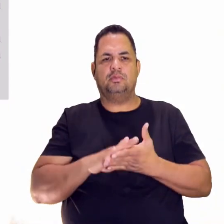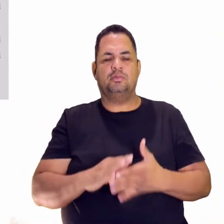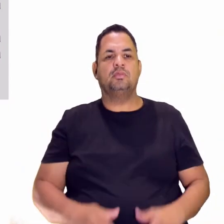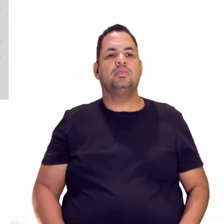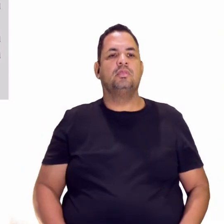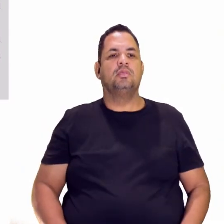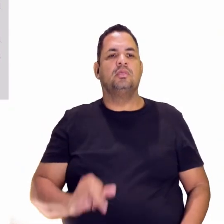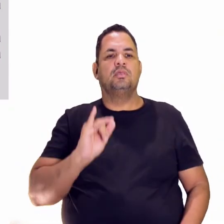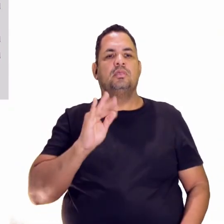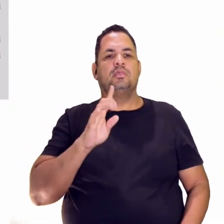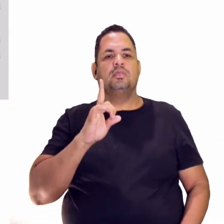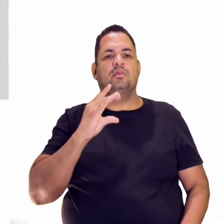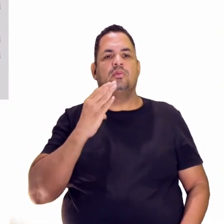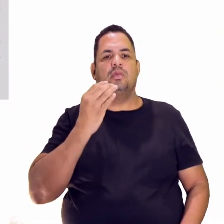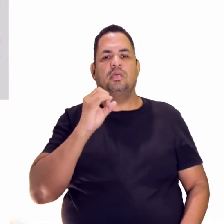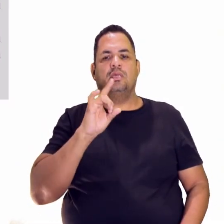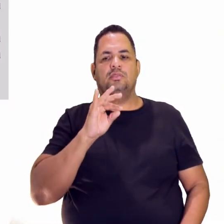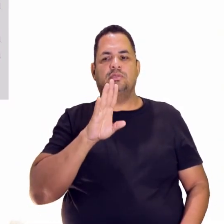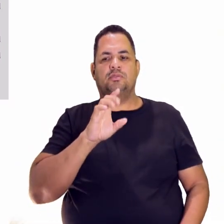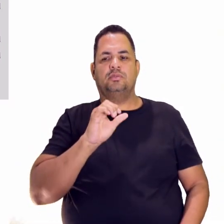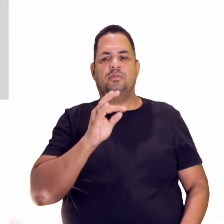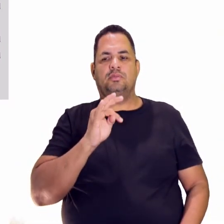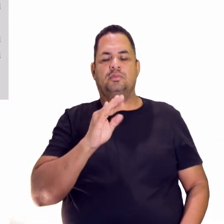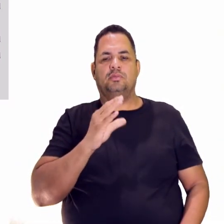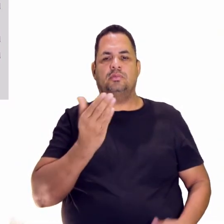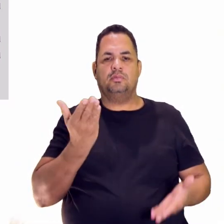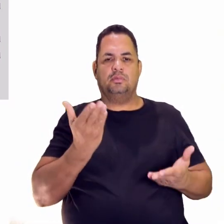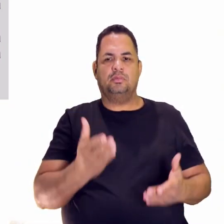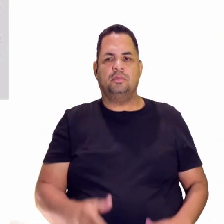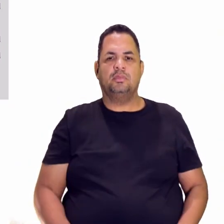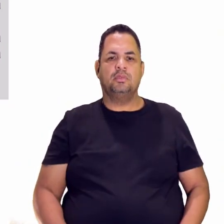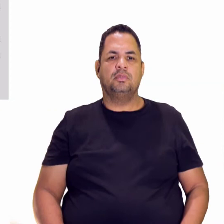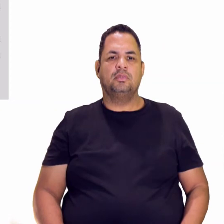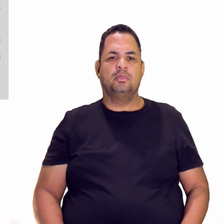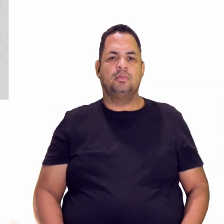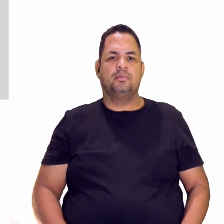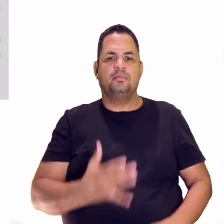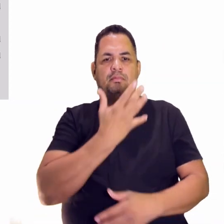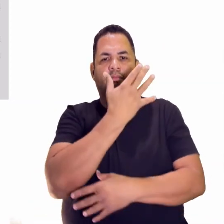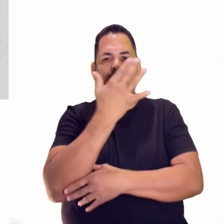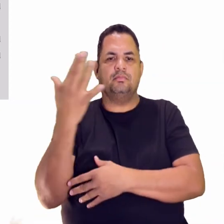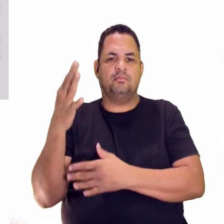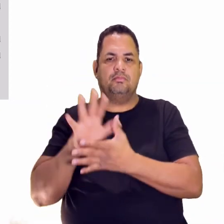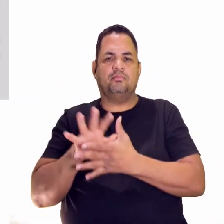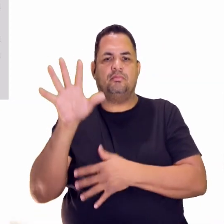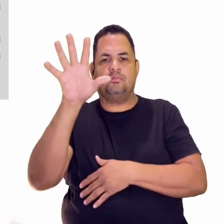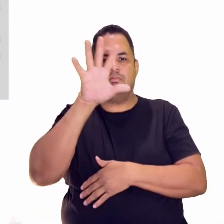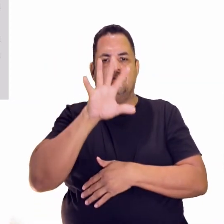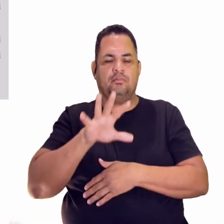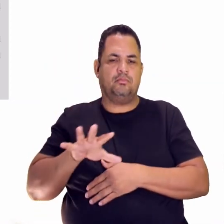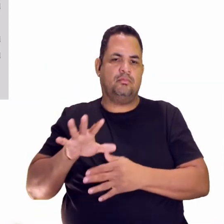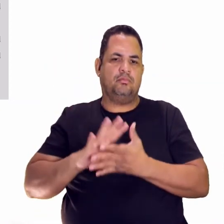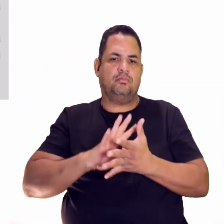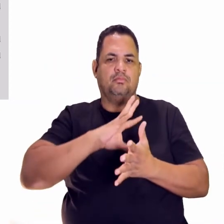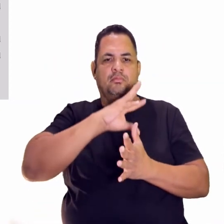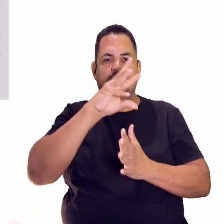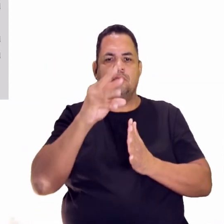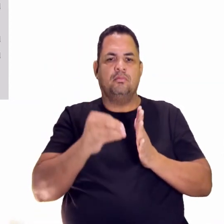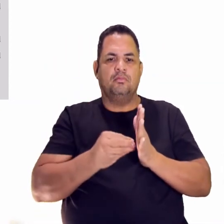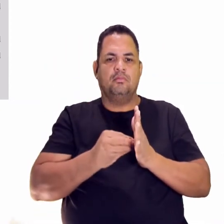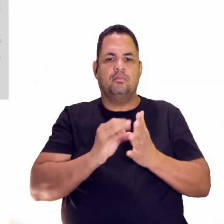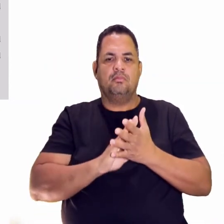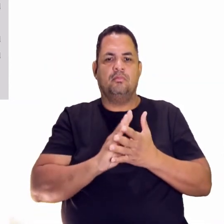No Ítalo Castro, né, com paisagens da região amazônica, né? Amazônica